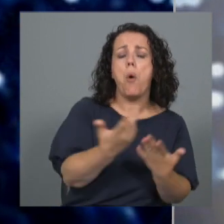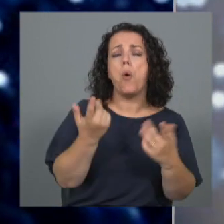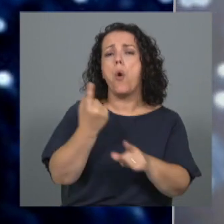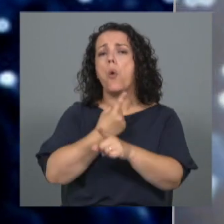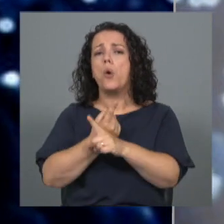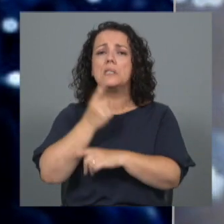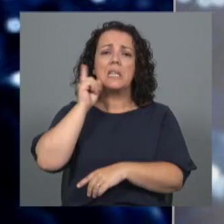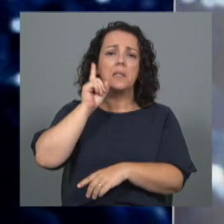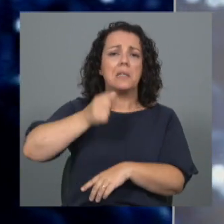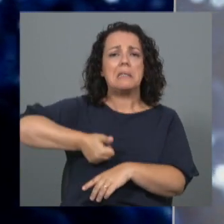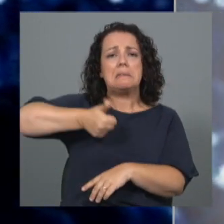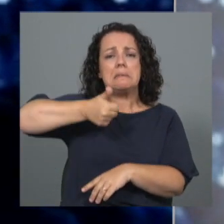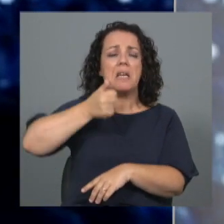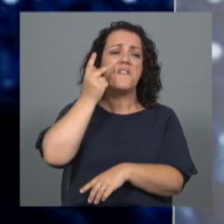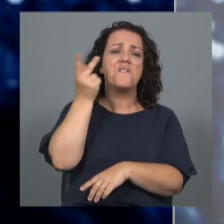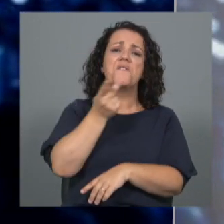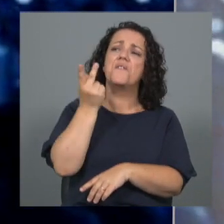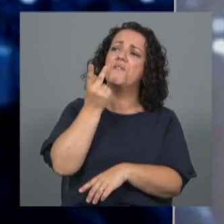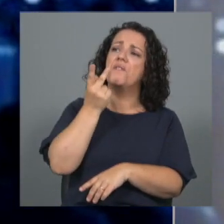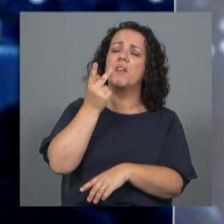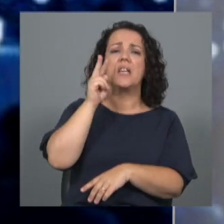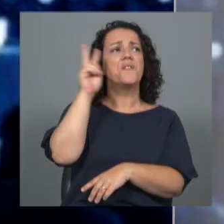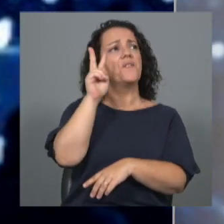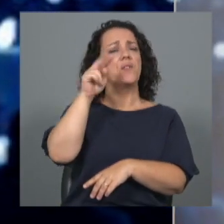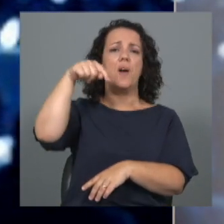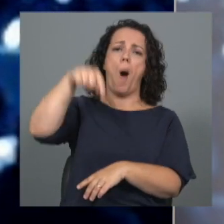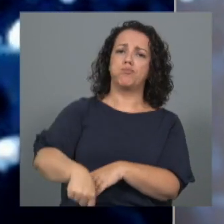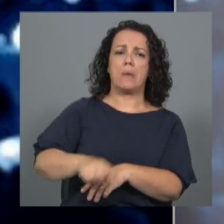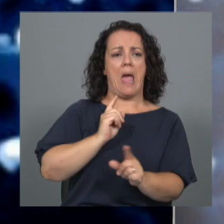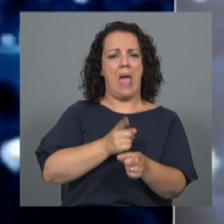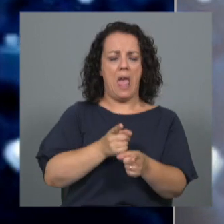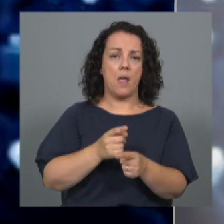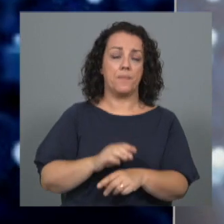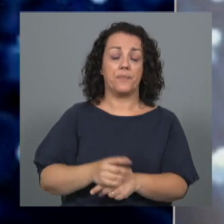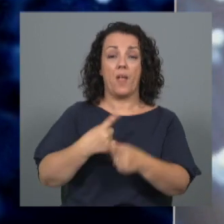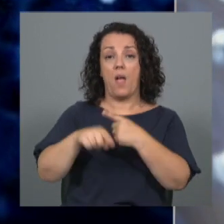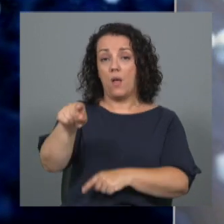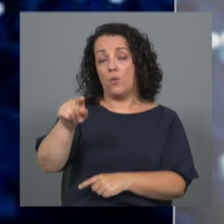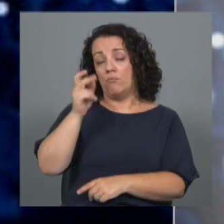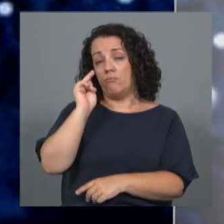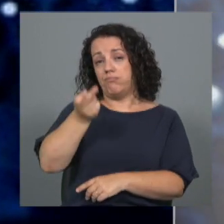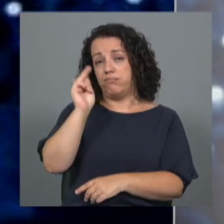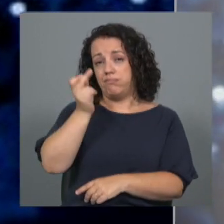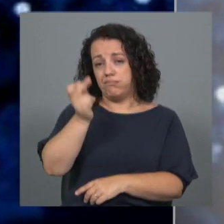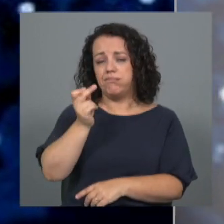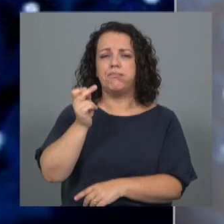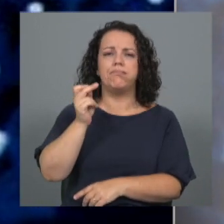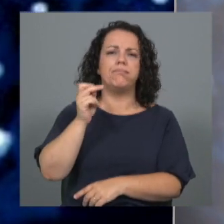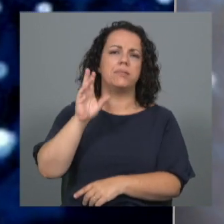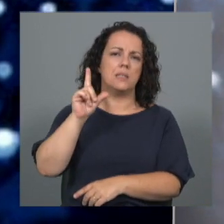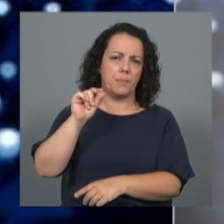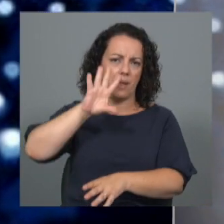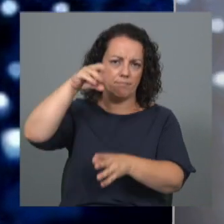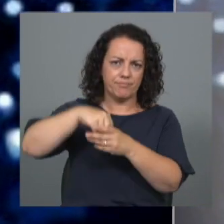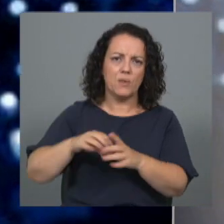sua sobrevivência imediata. Pela experiência que têm, são muitos anos ligados também à comunidade Vida e Paz,